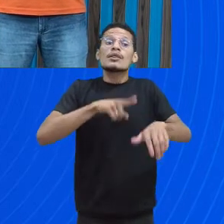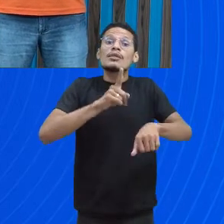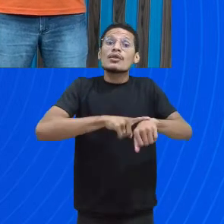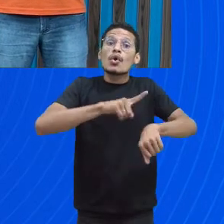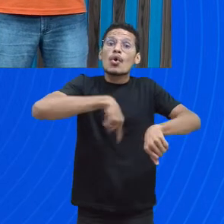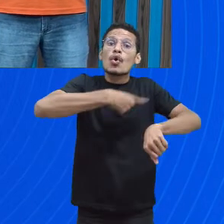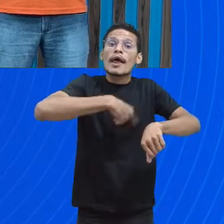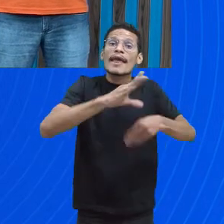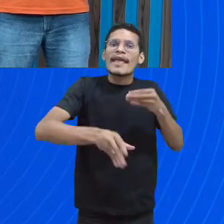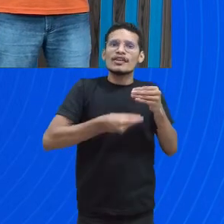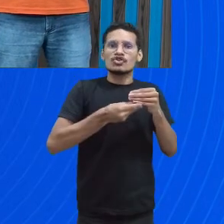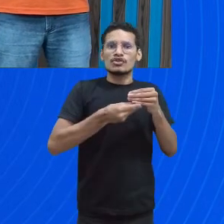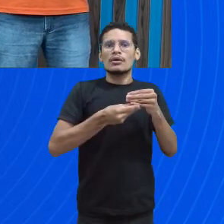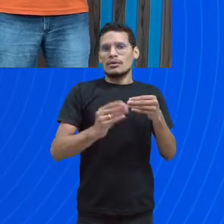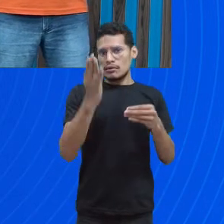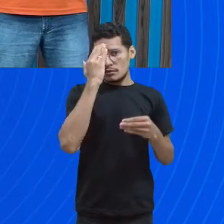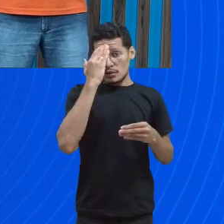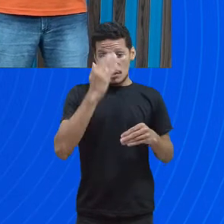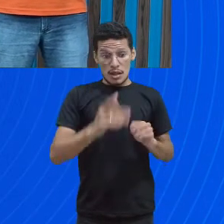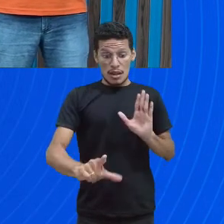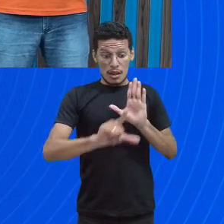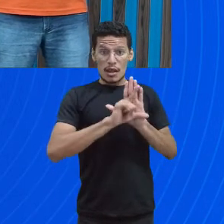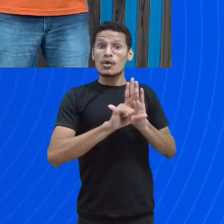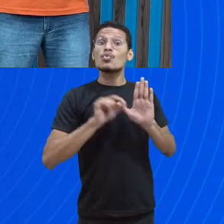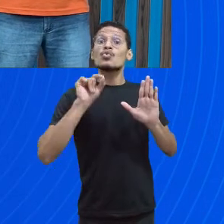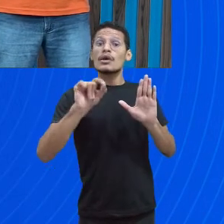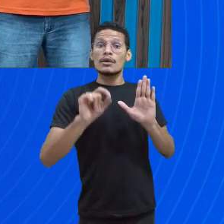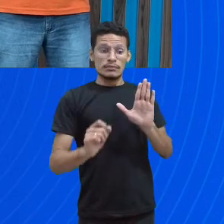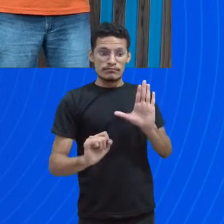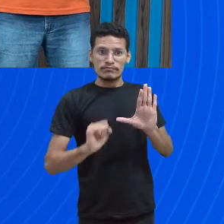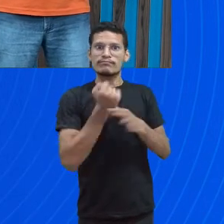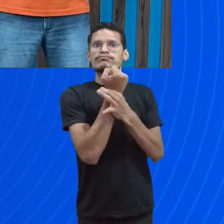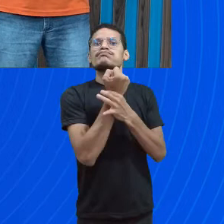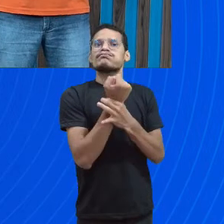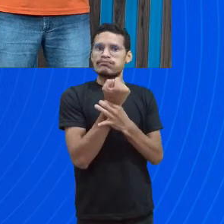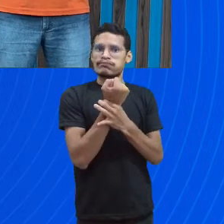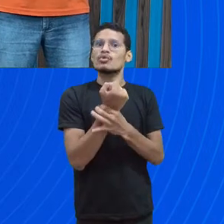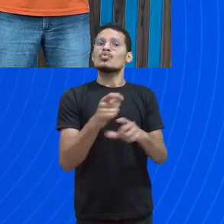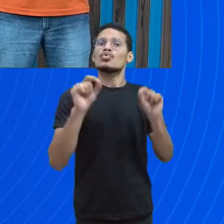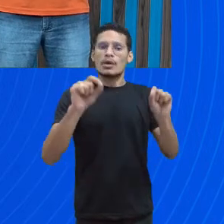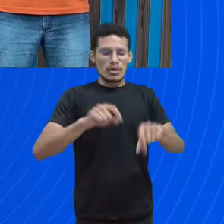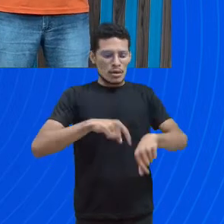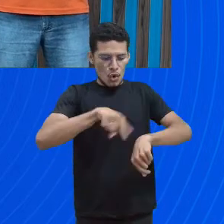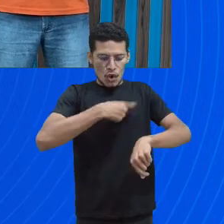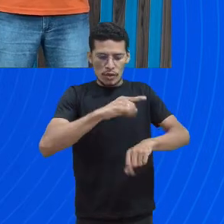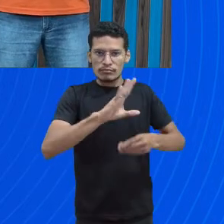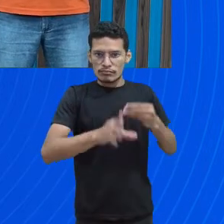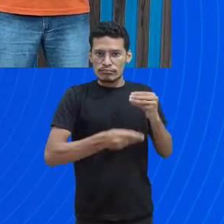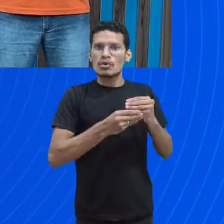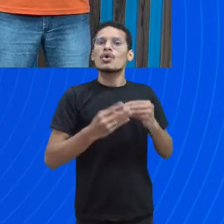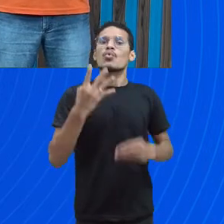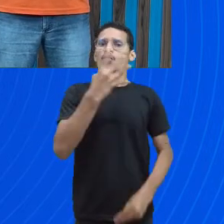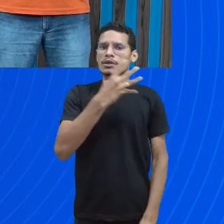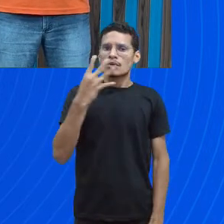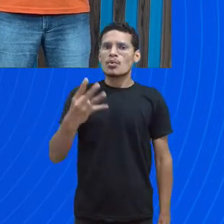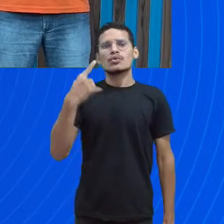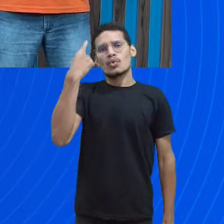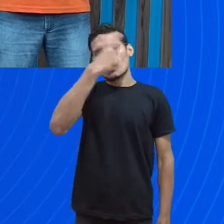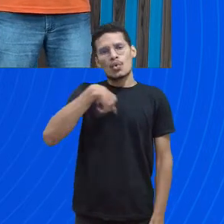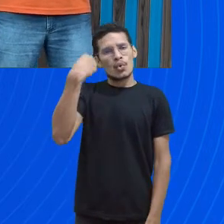né? Então, veja, a legislação, ela garante, né, ela estabelece a carga horária, olha, 44 horas